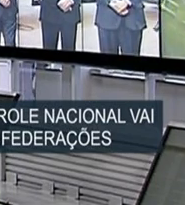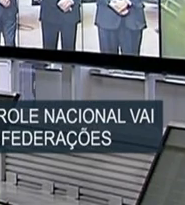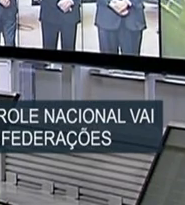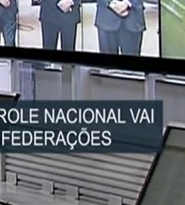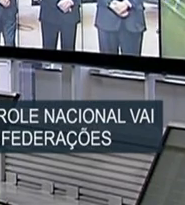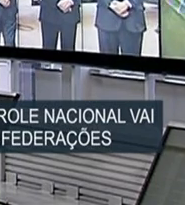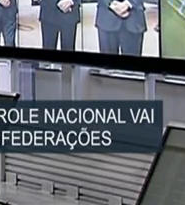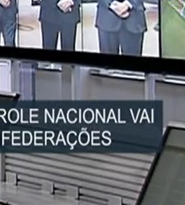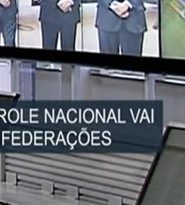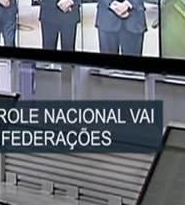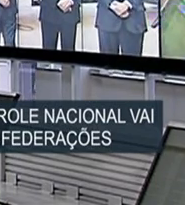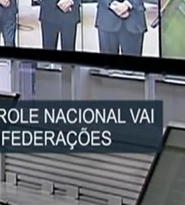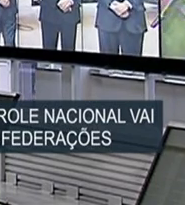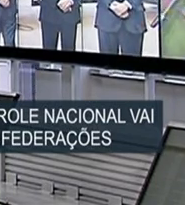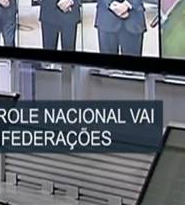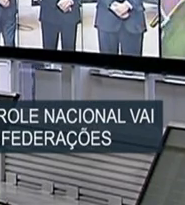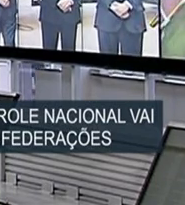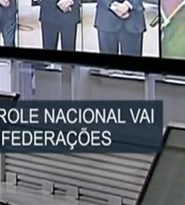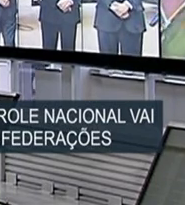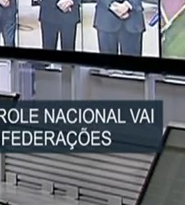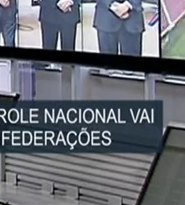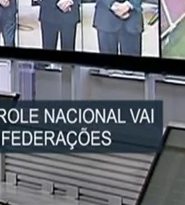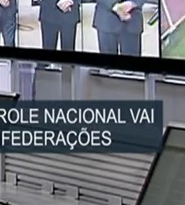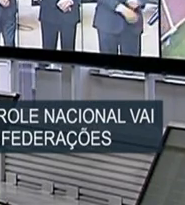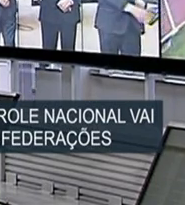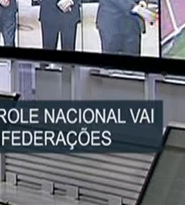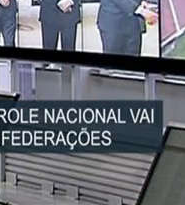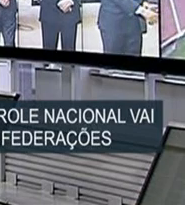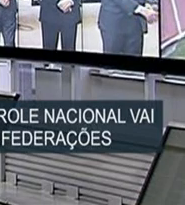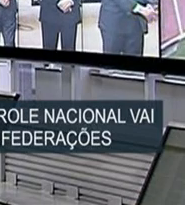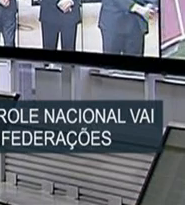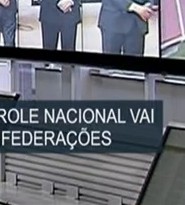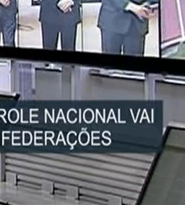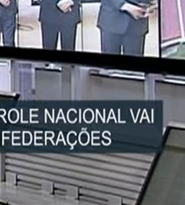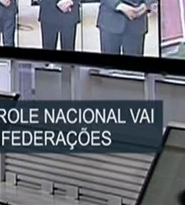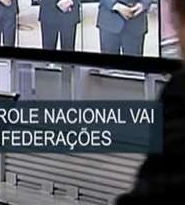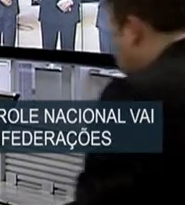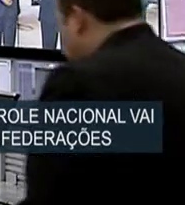Já vou colocar nas mãos do senhor, ministro. Já estou aparecendo embaixo ali.